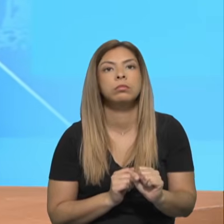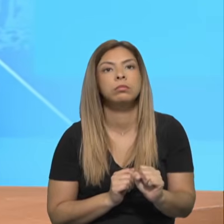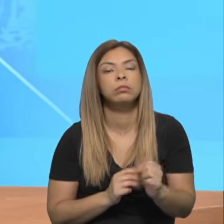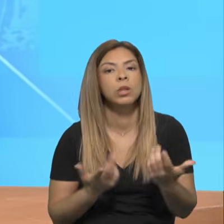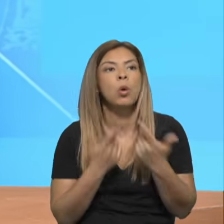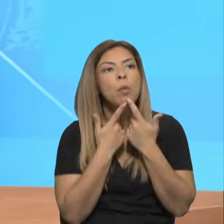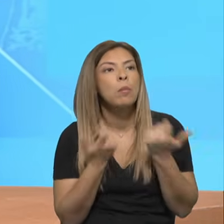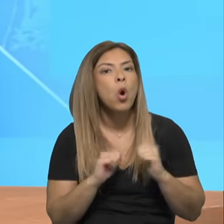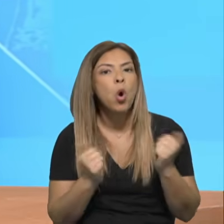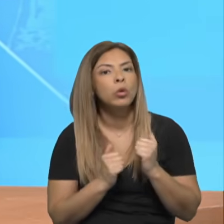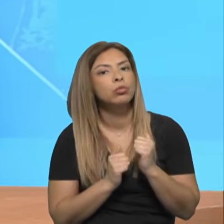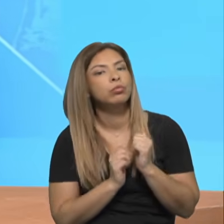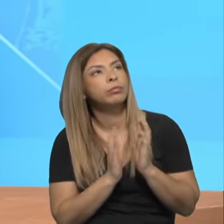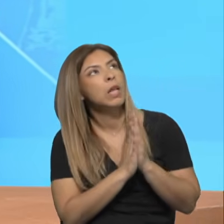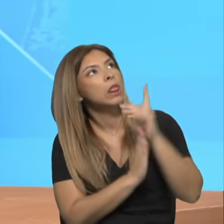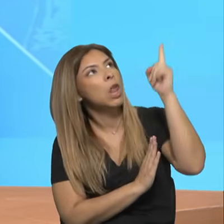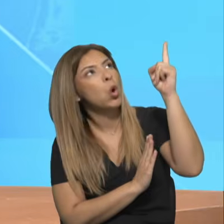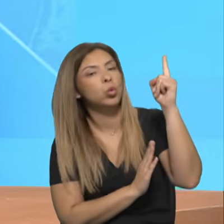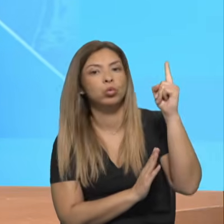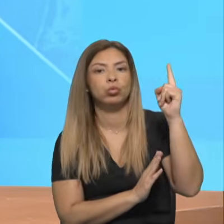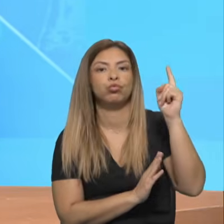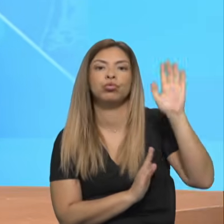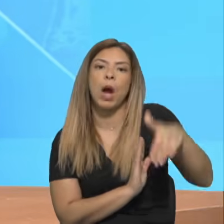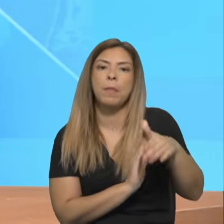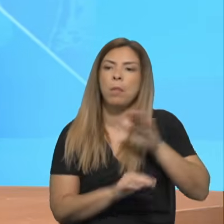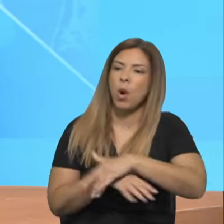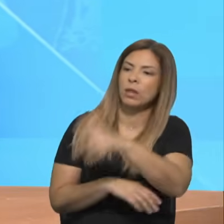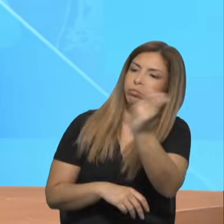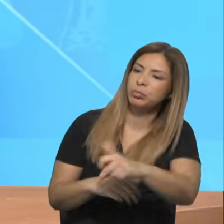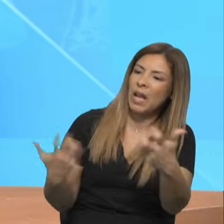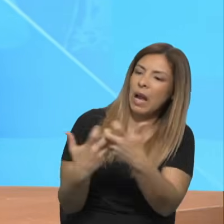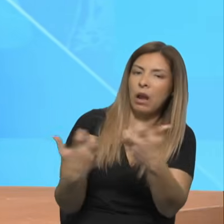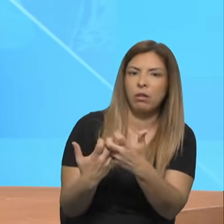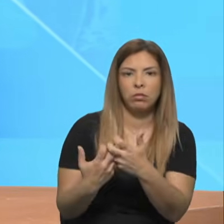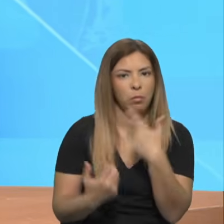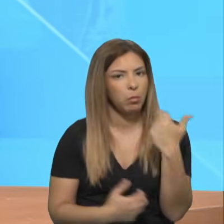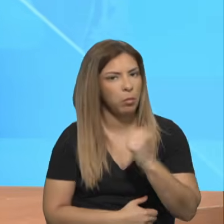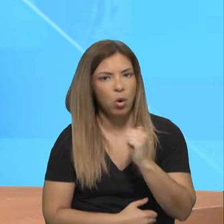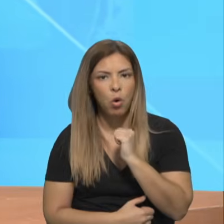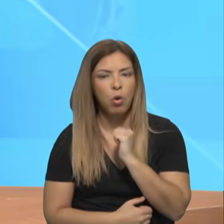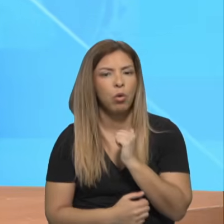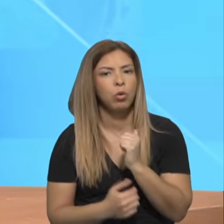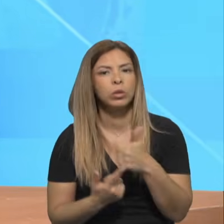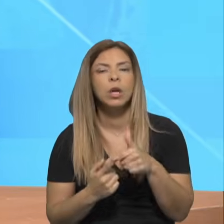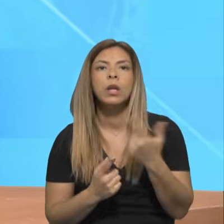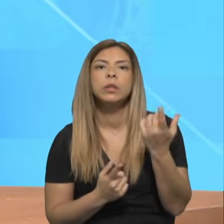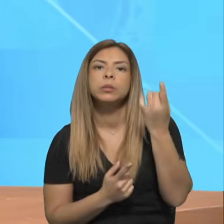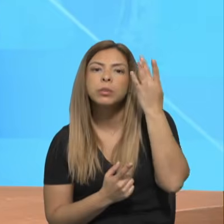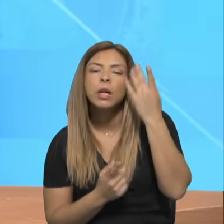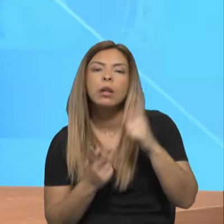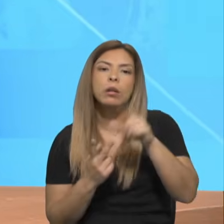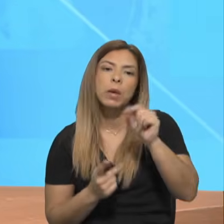pode invocar Deus para justificar a guerra. E disse até também na mensagem para o Dia Mundial da Paz